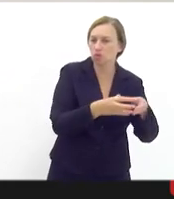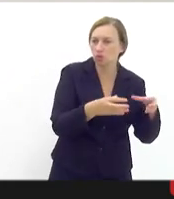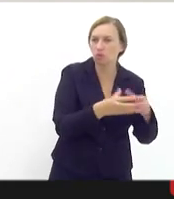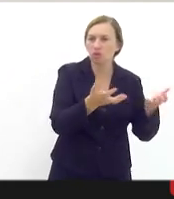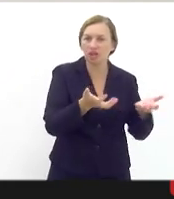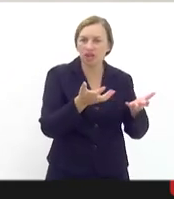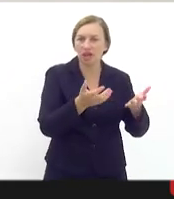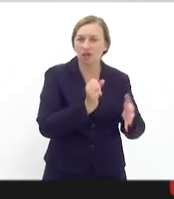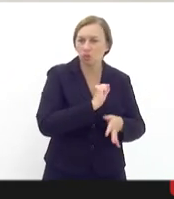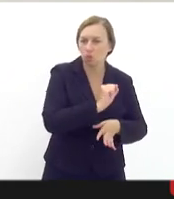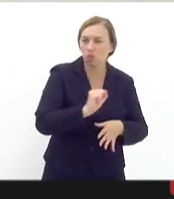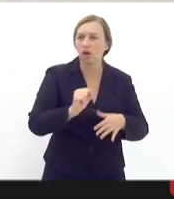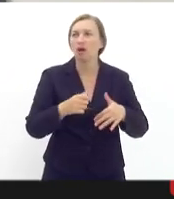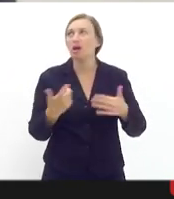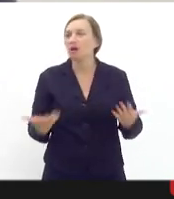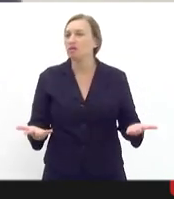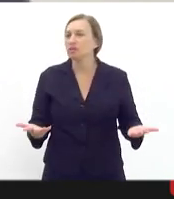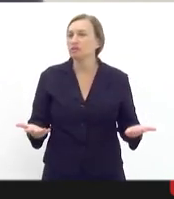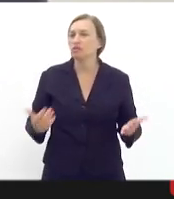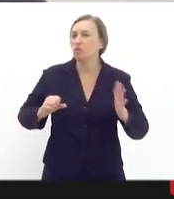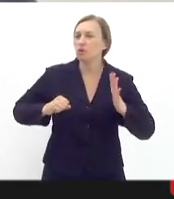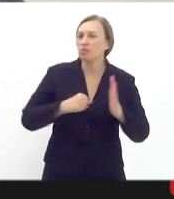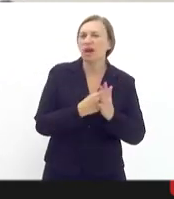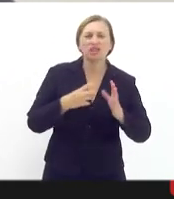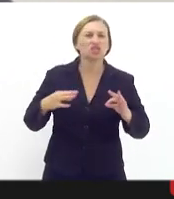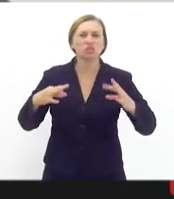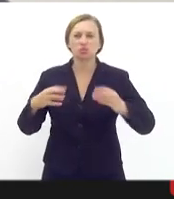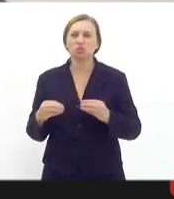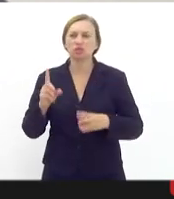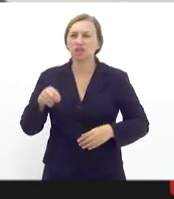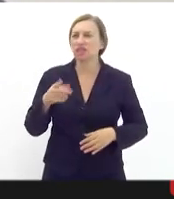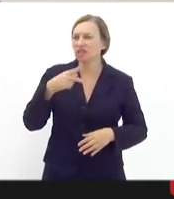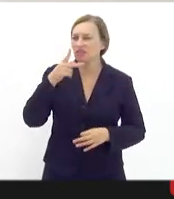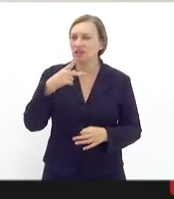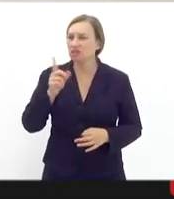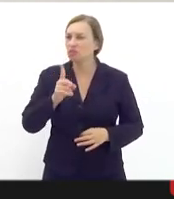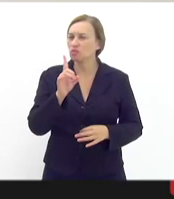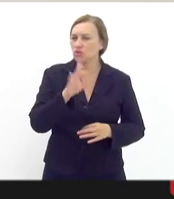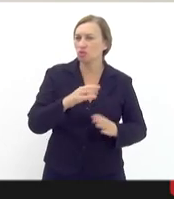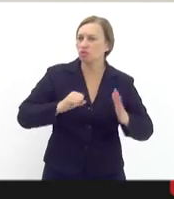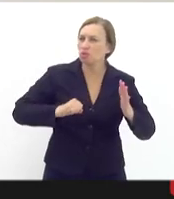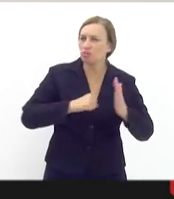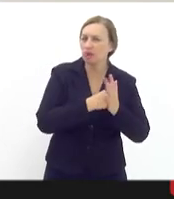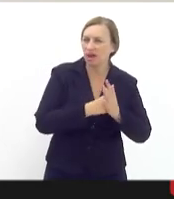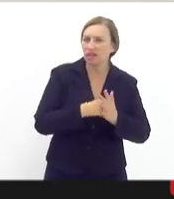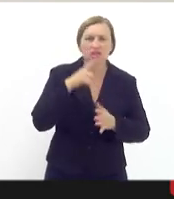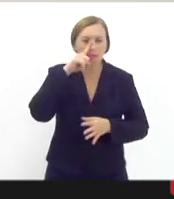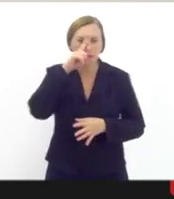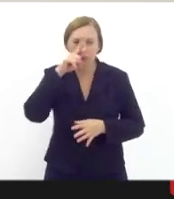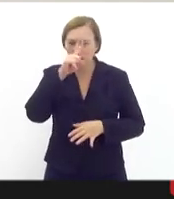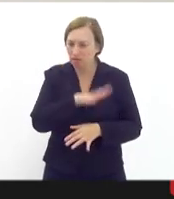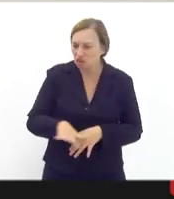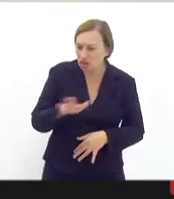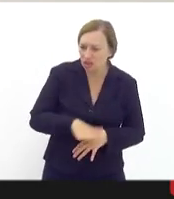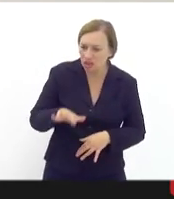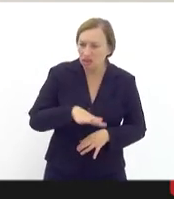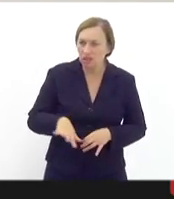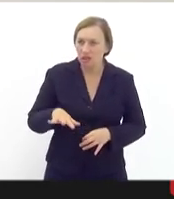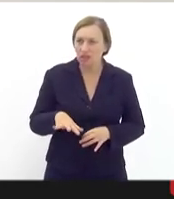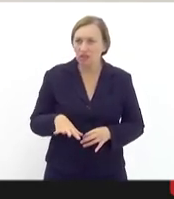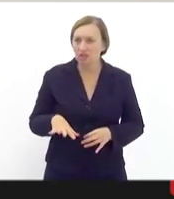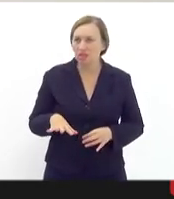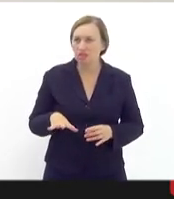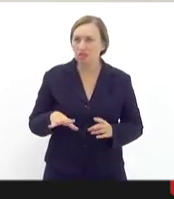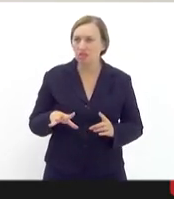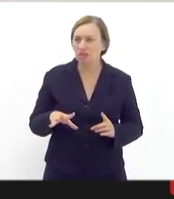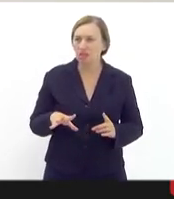causar o caos. E o impacto disso, né, porque a gente está falando não só do impacto de pôr em risco crianças que são aliciadas